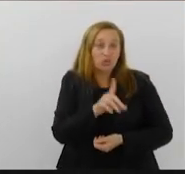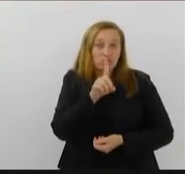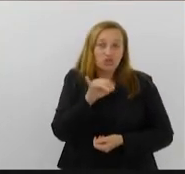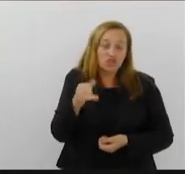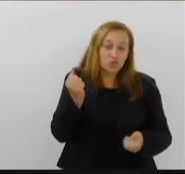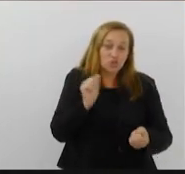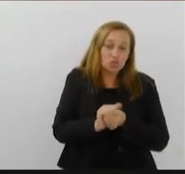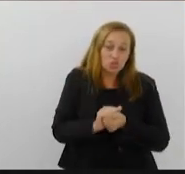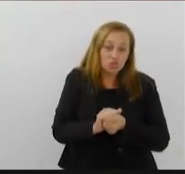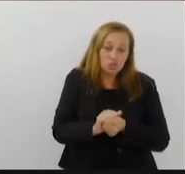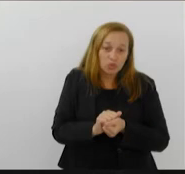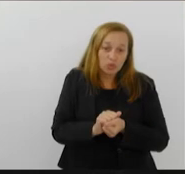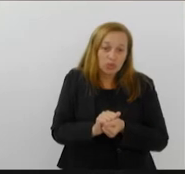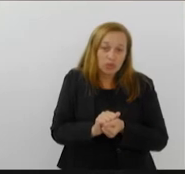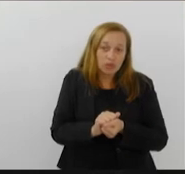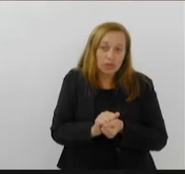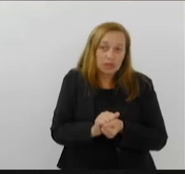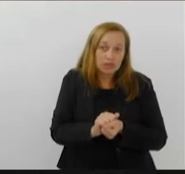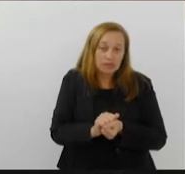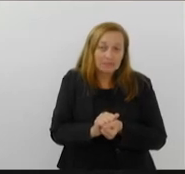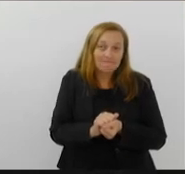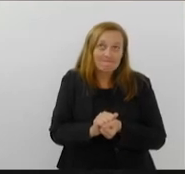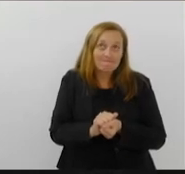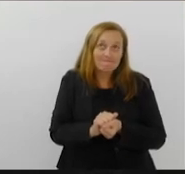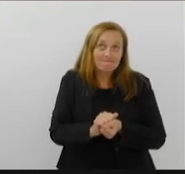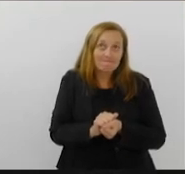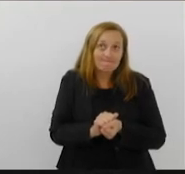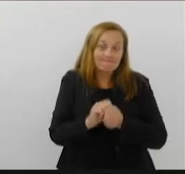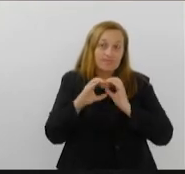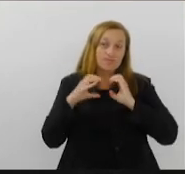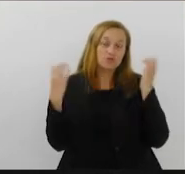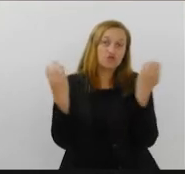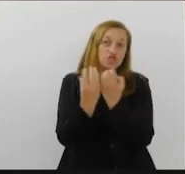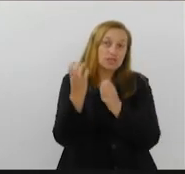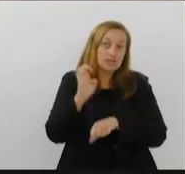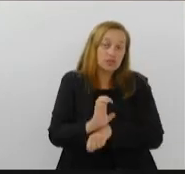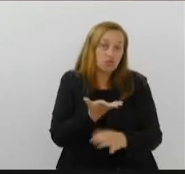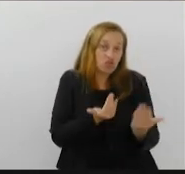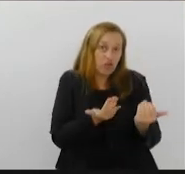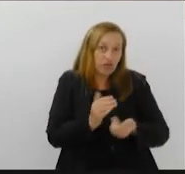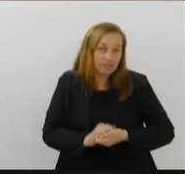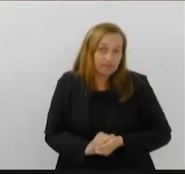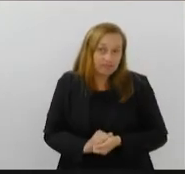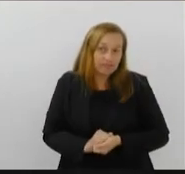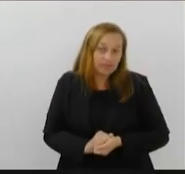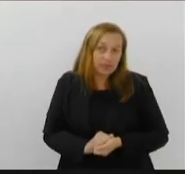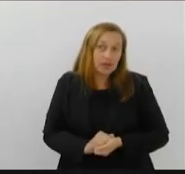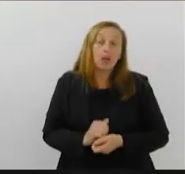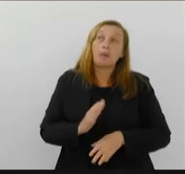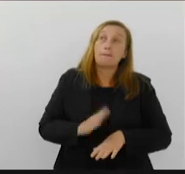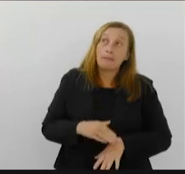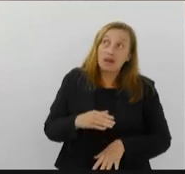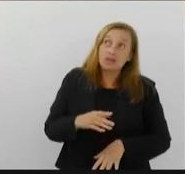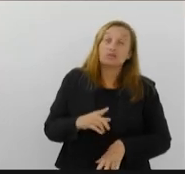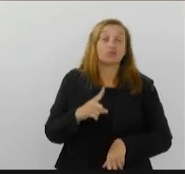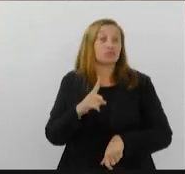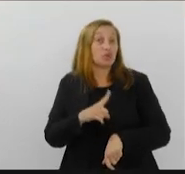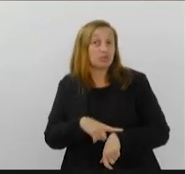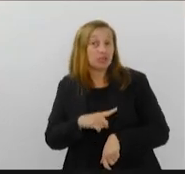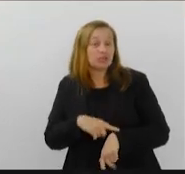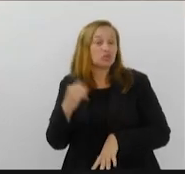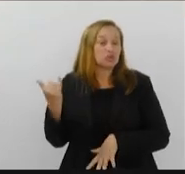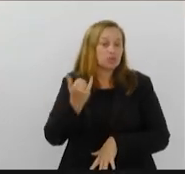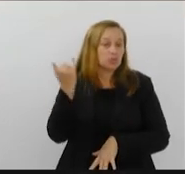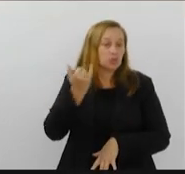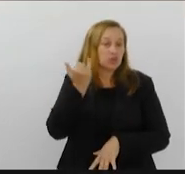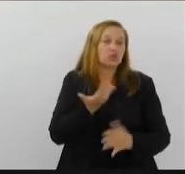estivemos juntos oficialmente foi na Conferência Estadual de Juventude. Então, foi mais um espaço